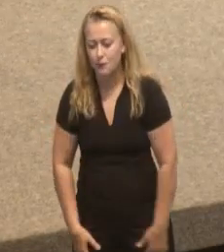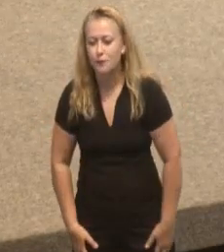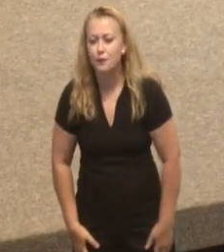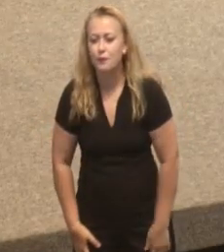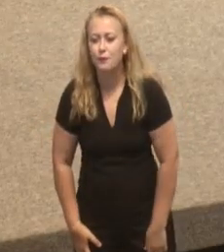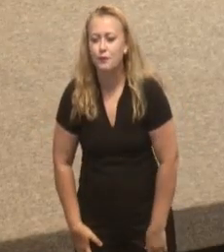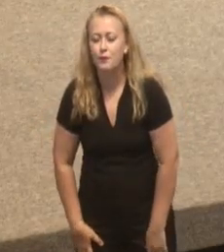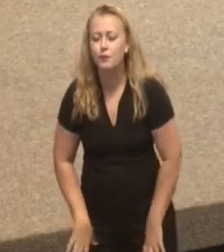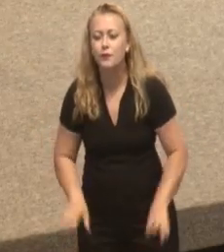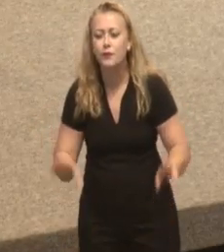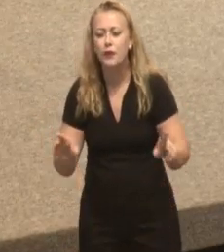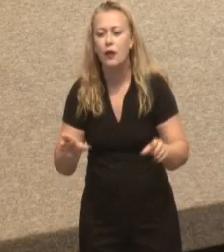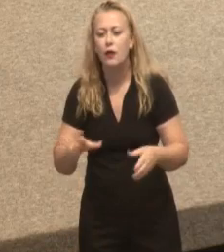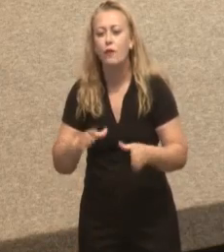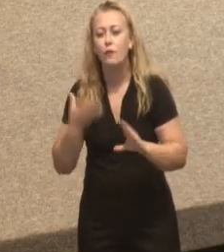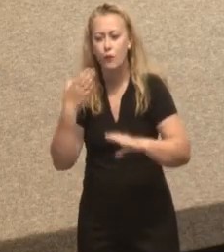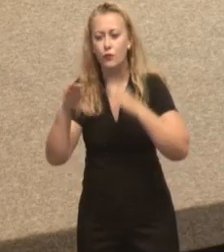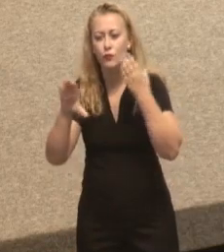Cantemos ao Senhor.